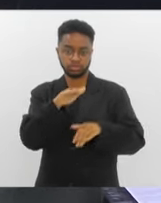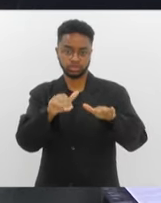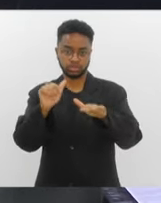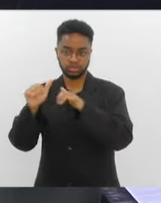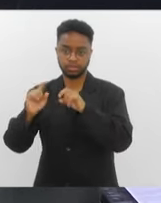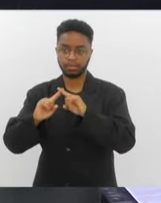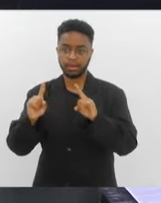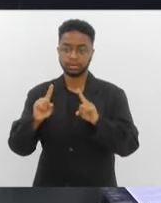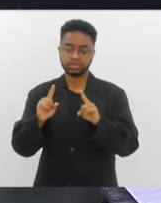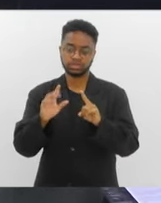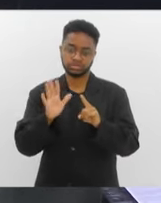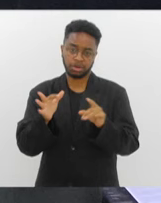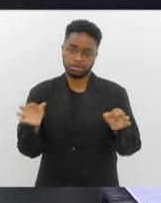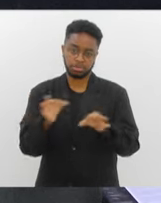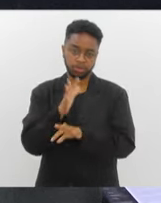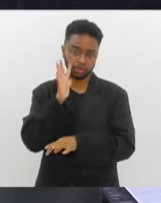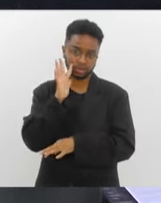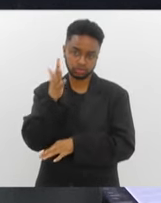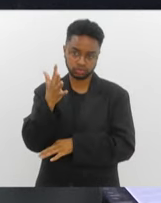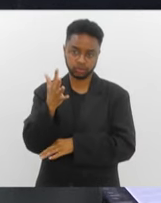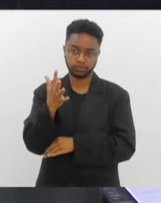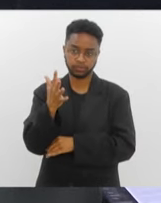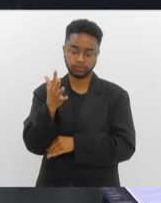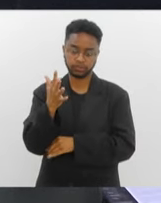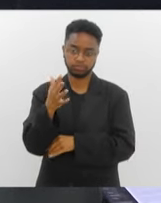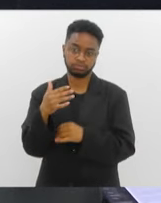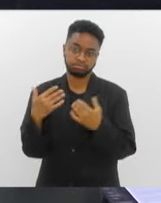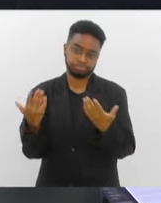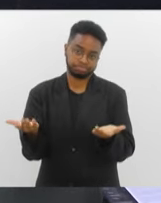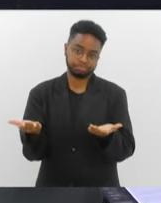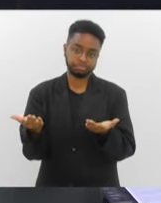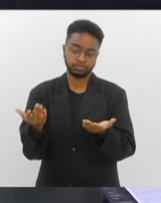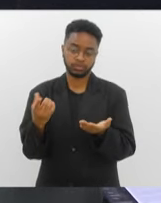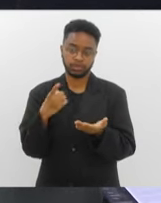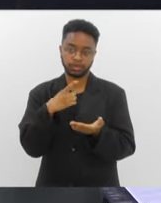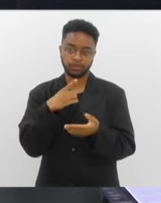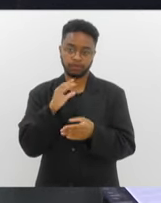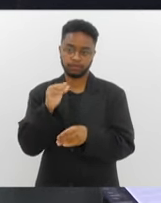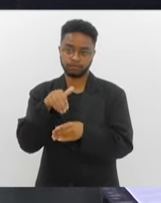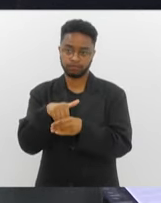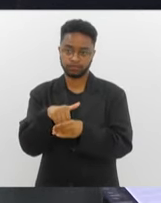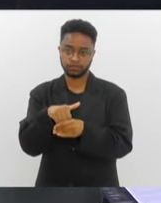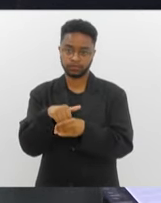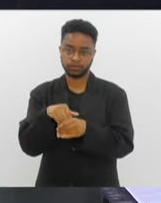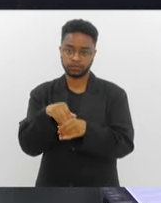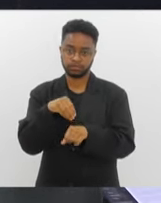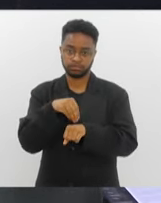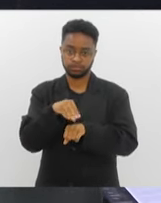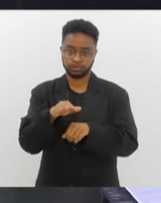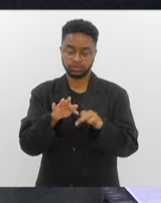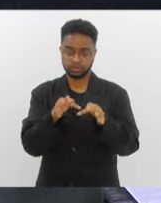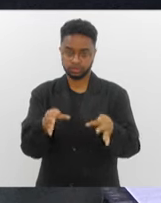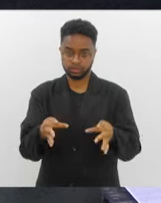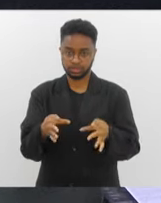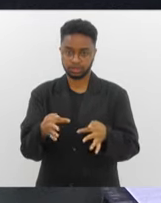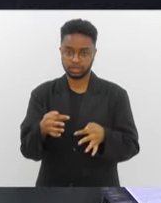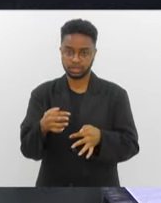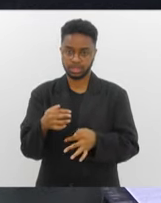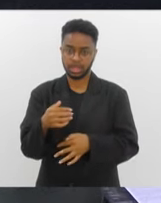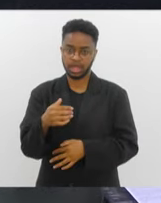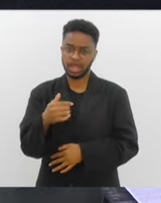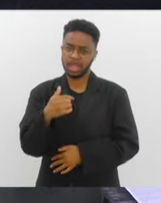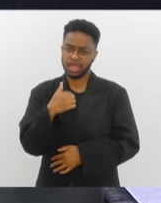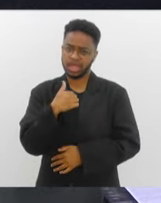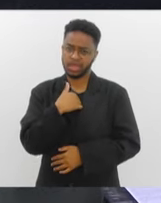como está superado, então fica a votação lá pela inclusive, indicação inclusive, considero eu ter sido pro lado no dia do